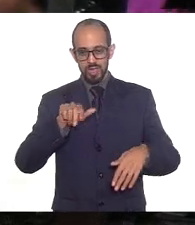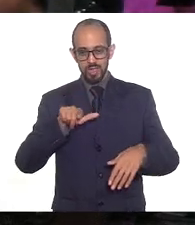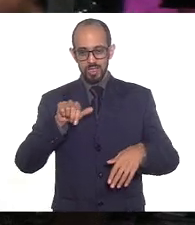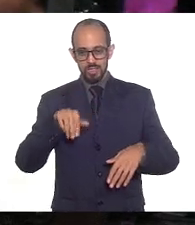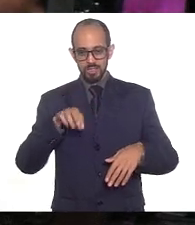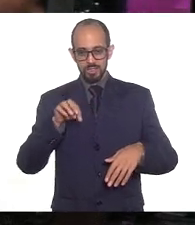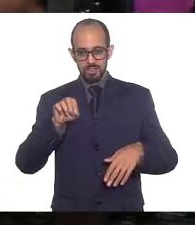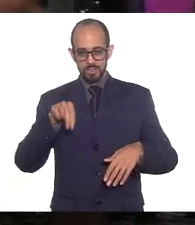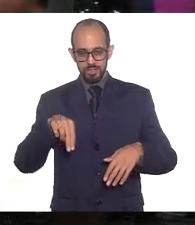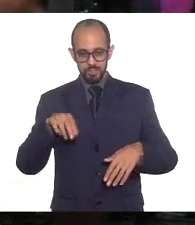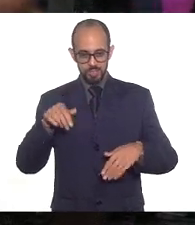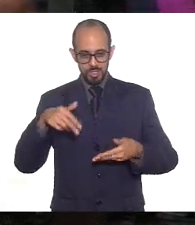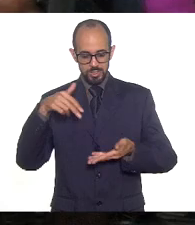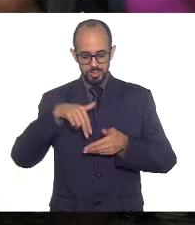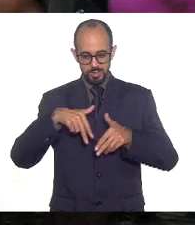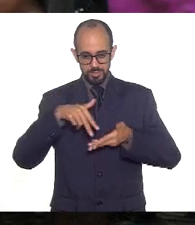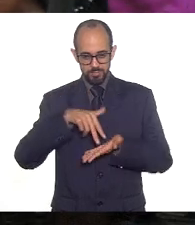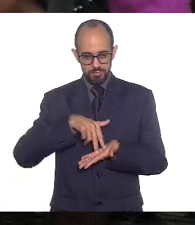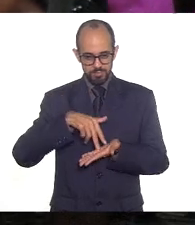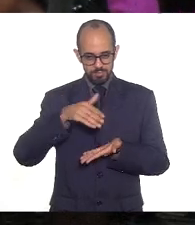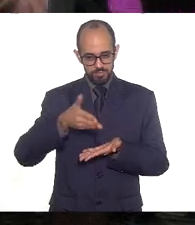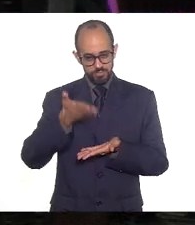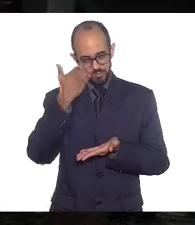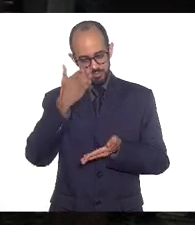no plenário 99/2000